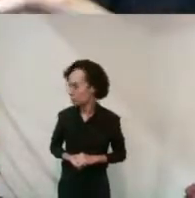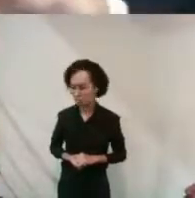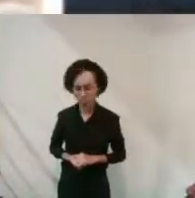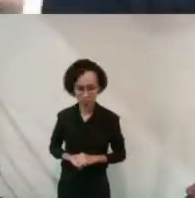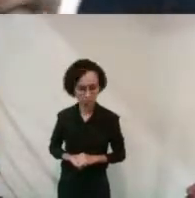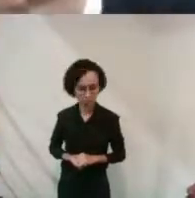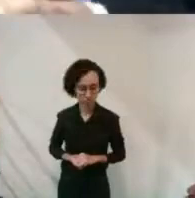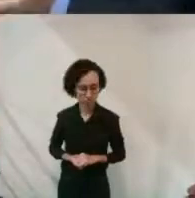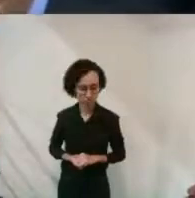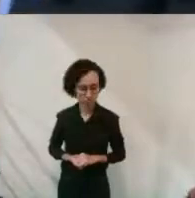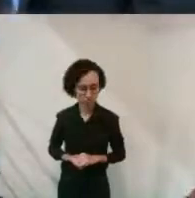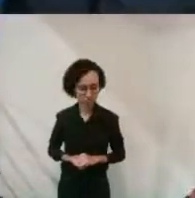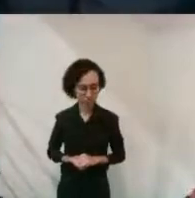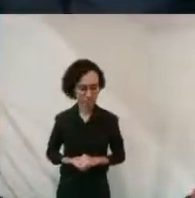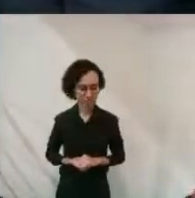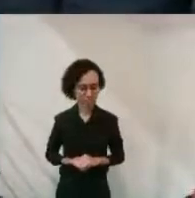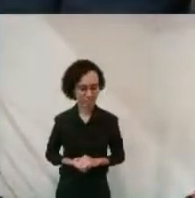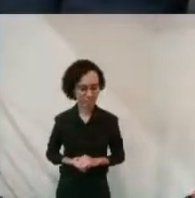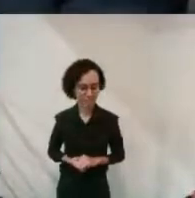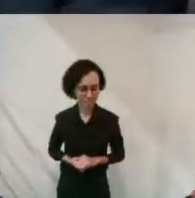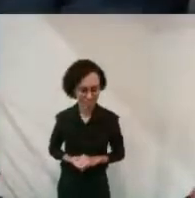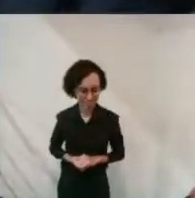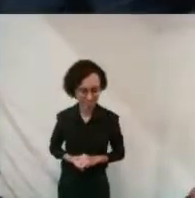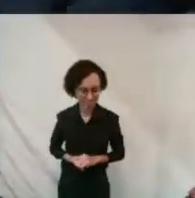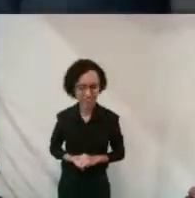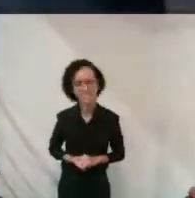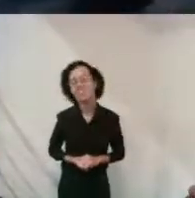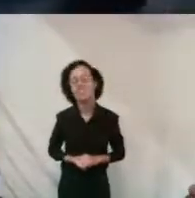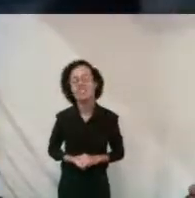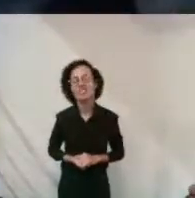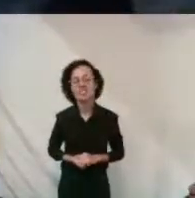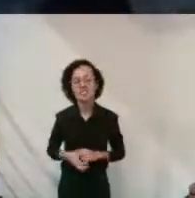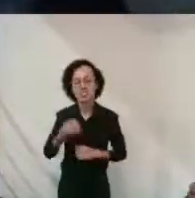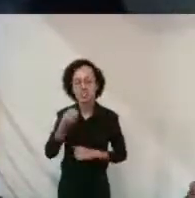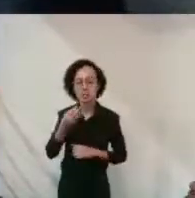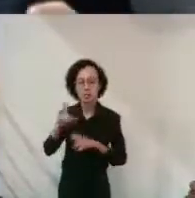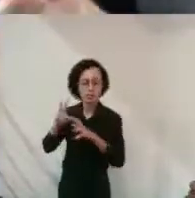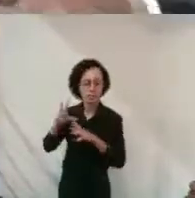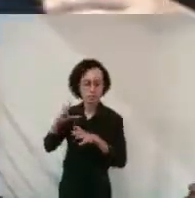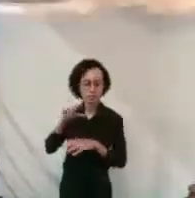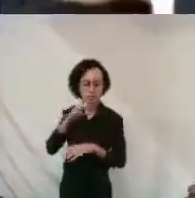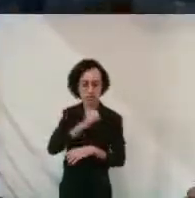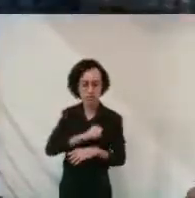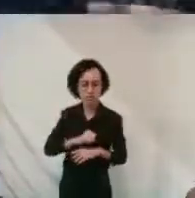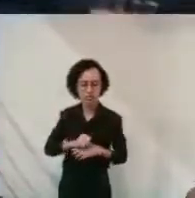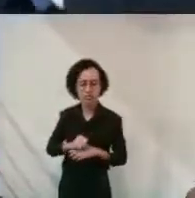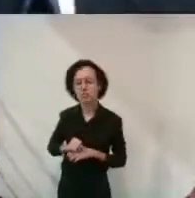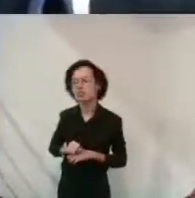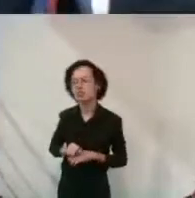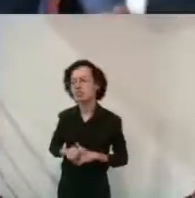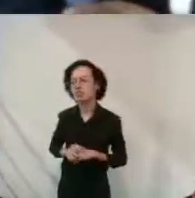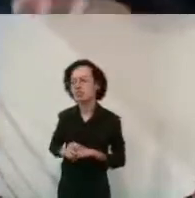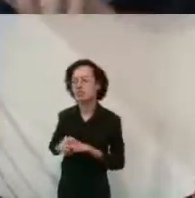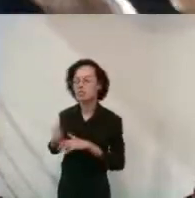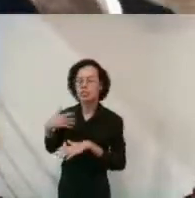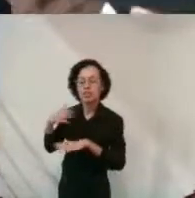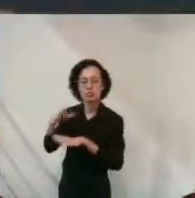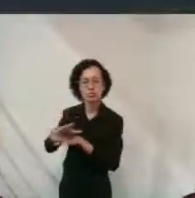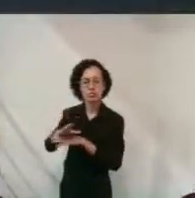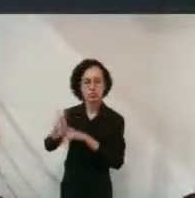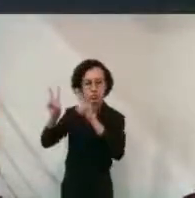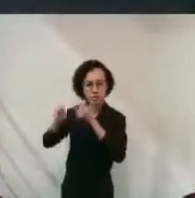Bom, de forma muito. Opa! Bom, de forma muito prática, eu vou passando alguns tópicos da apresentação. A